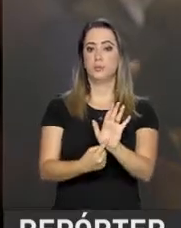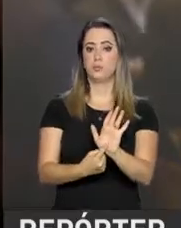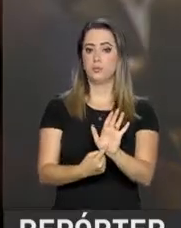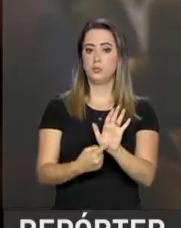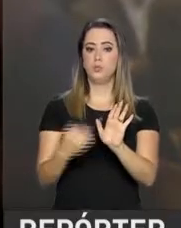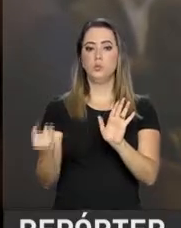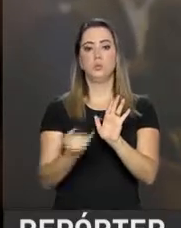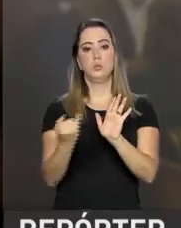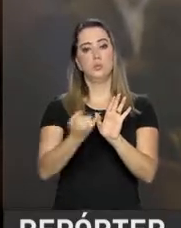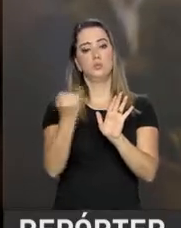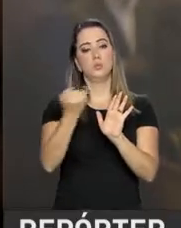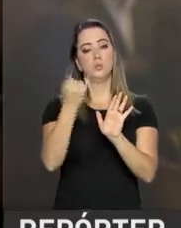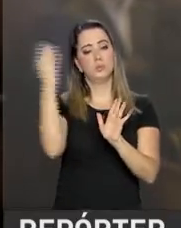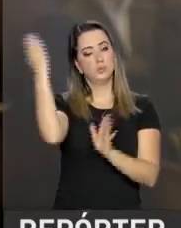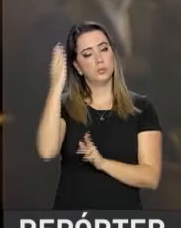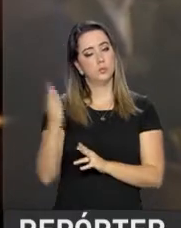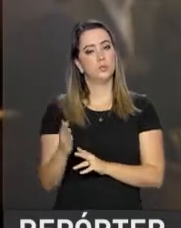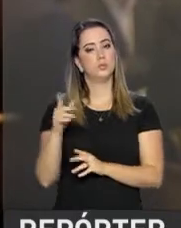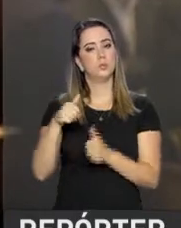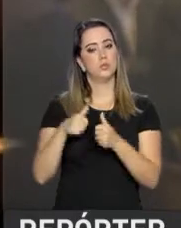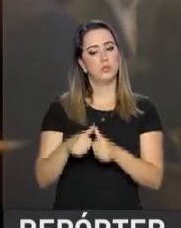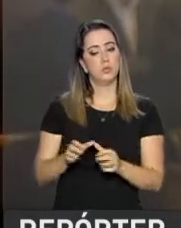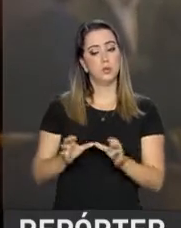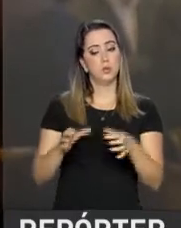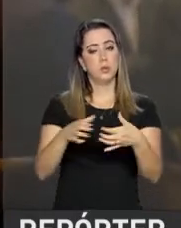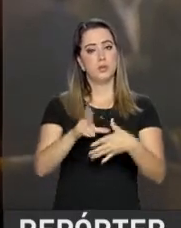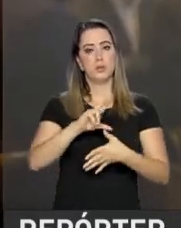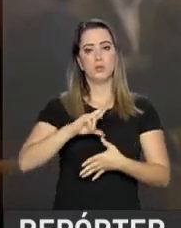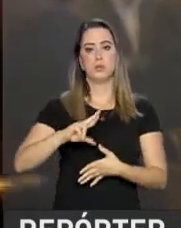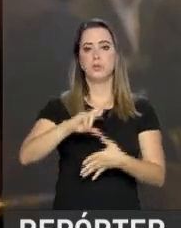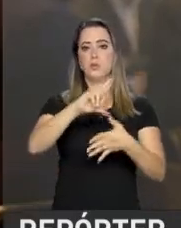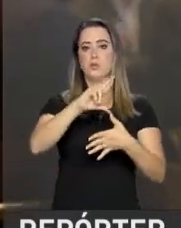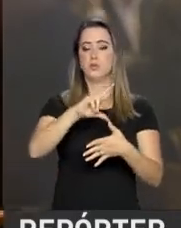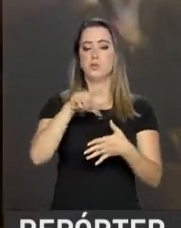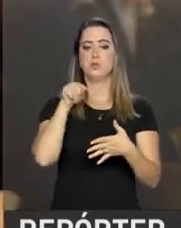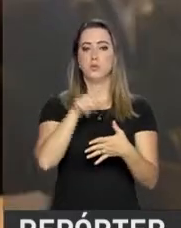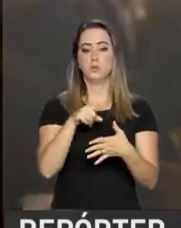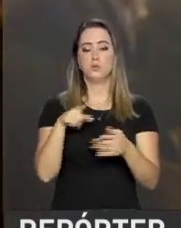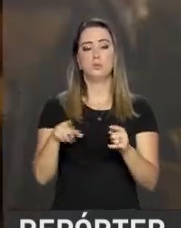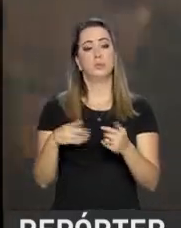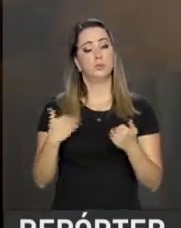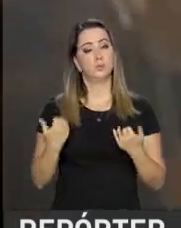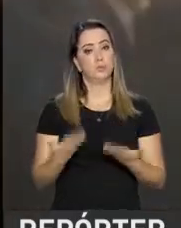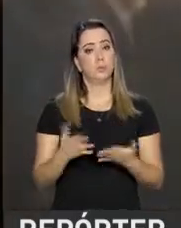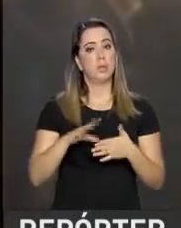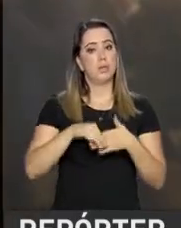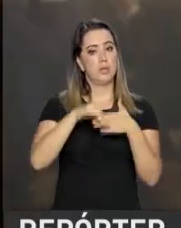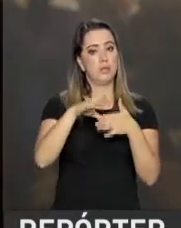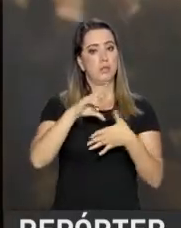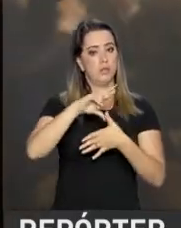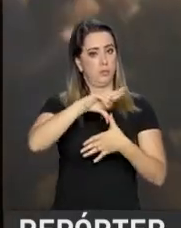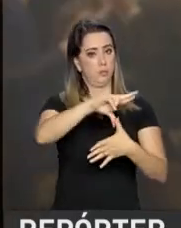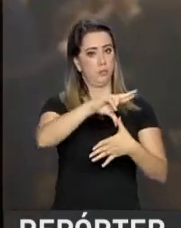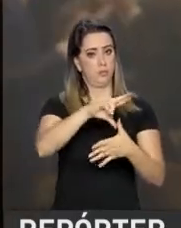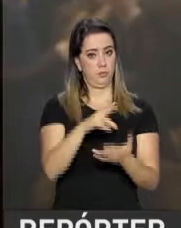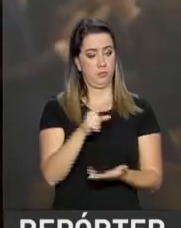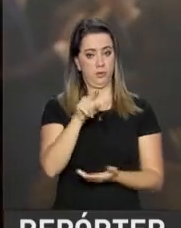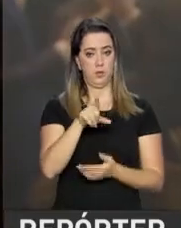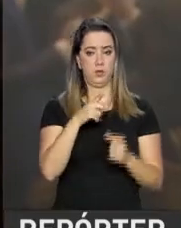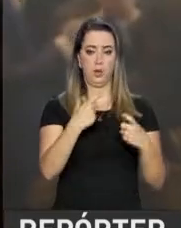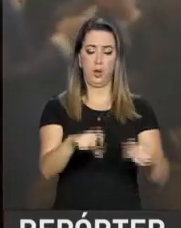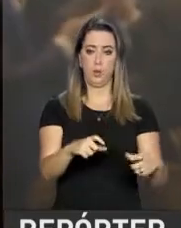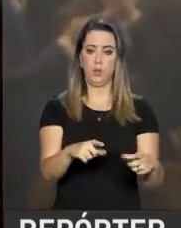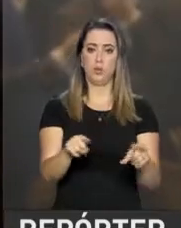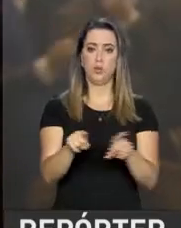relevância que o brasil tem com um líder como liderança regional o brasil tem território